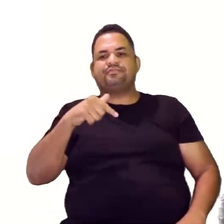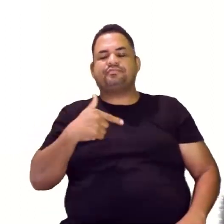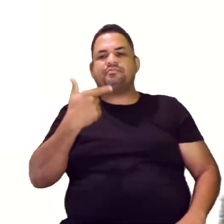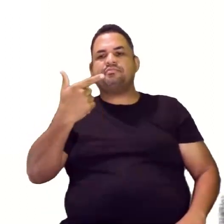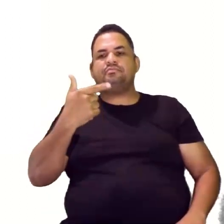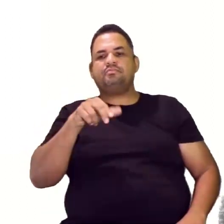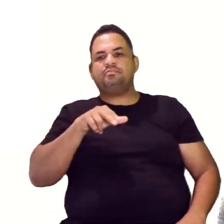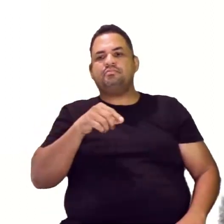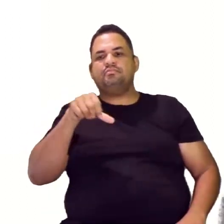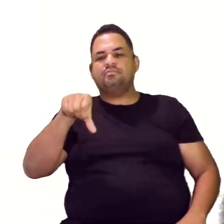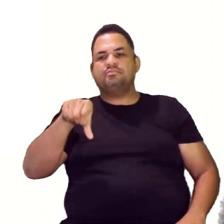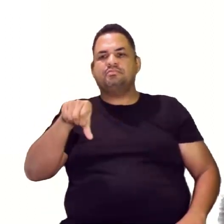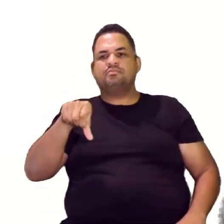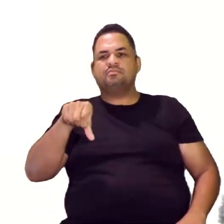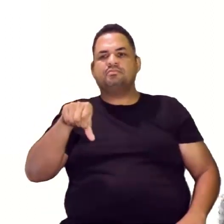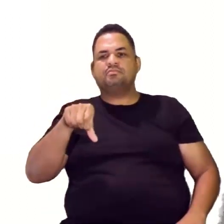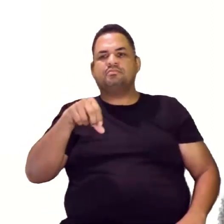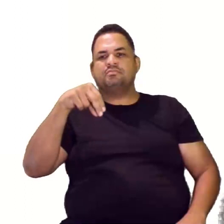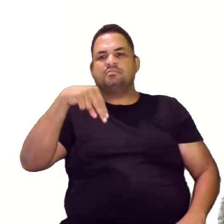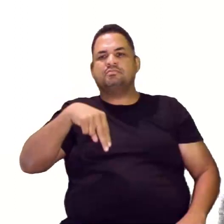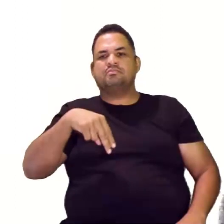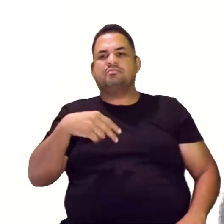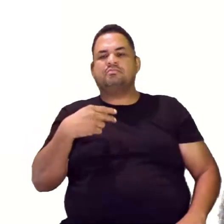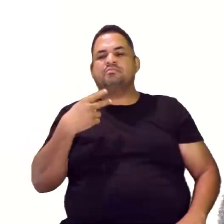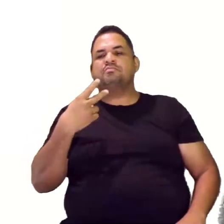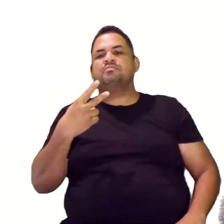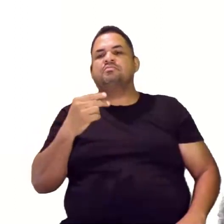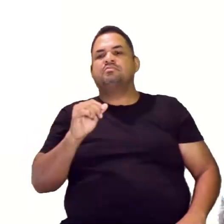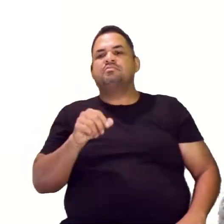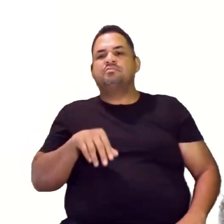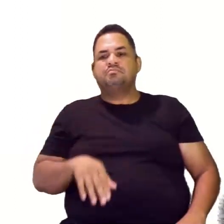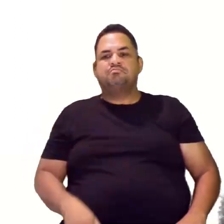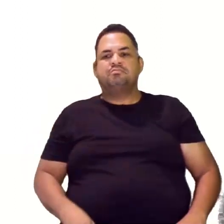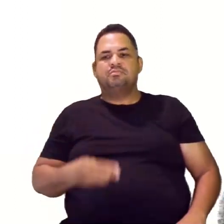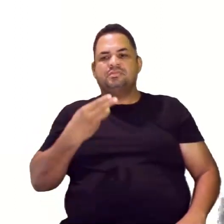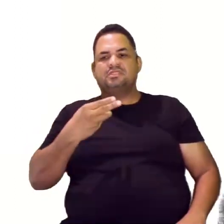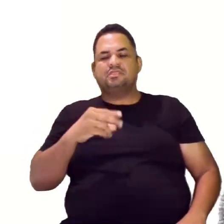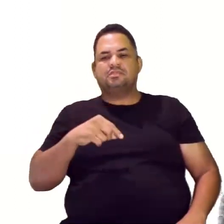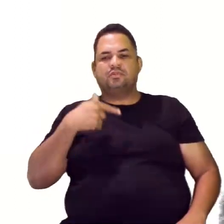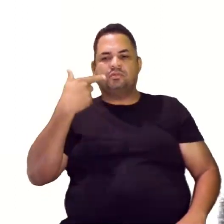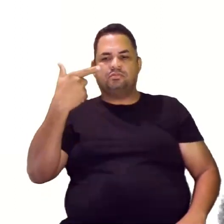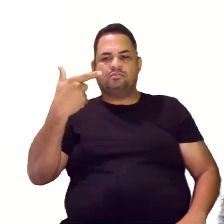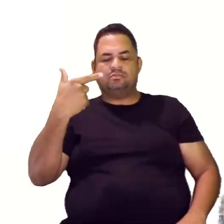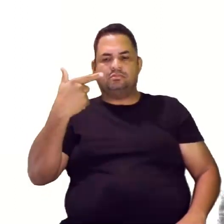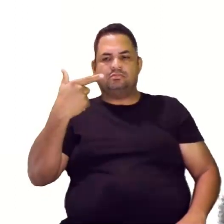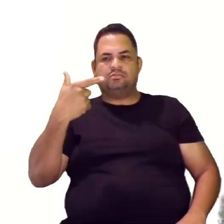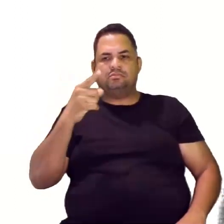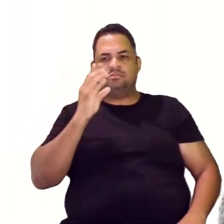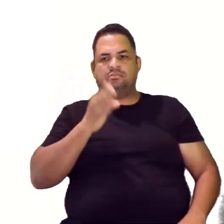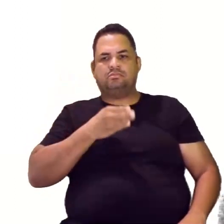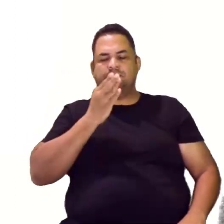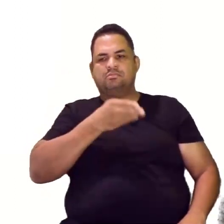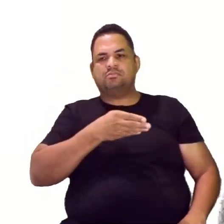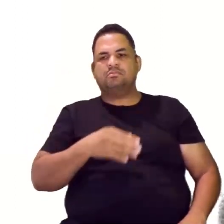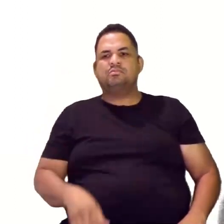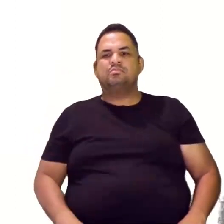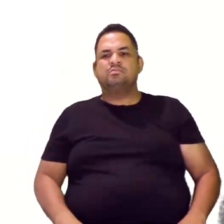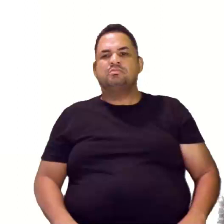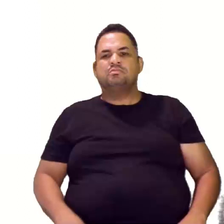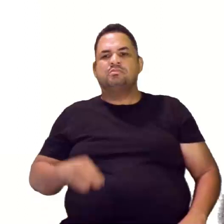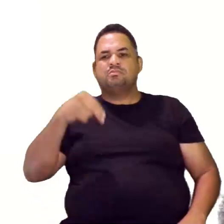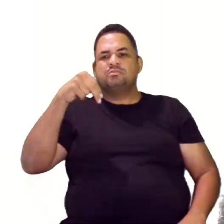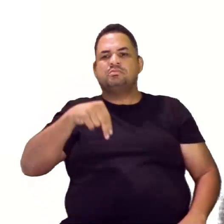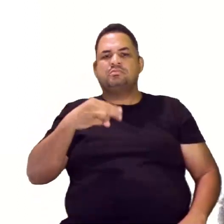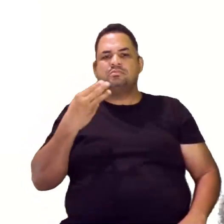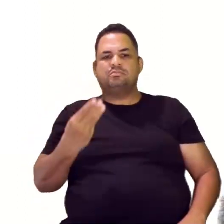ao quadrado igual a 9? 9. N ao quadrado é igual a 9, é o mesmo que? 3 ao quadrado. Quadrado. Corta os expoentes, o